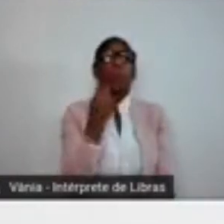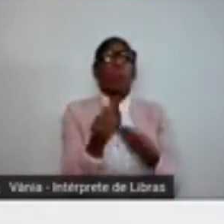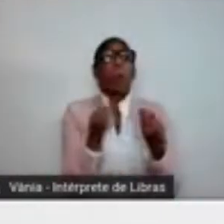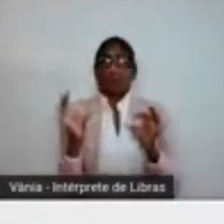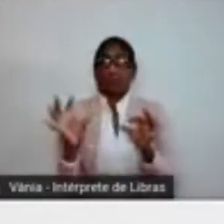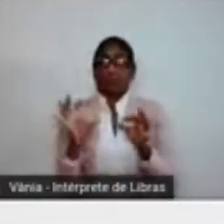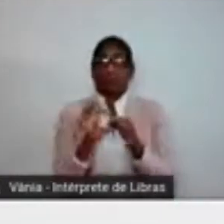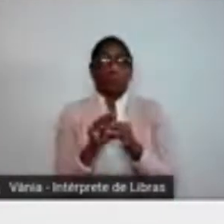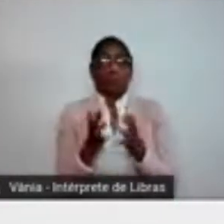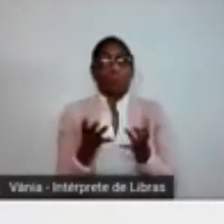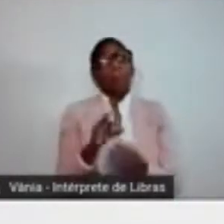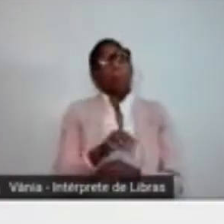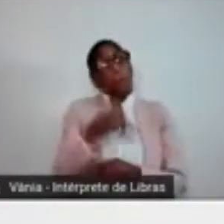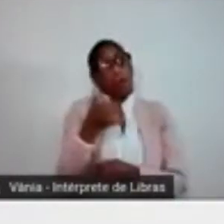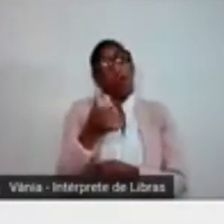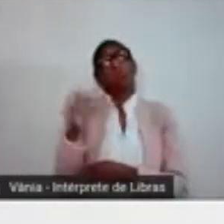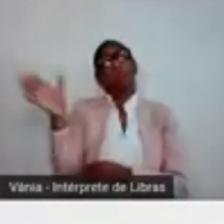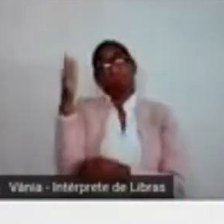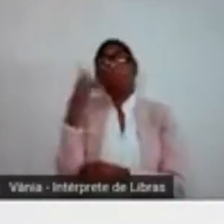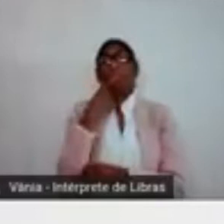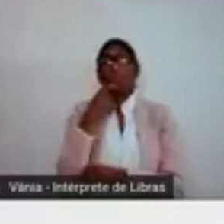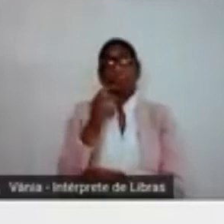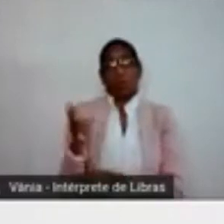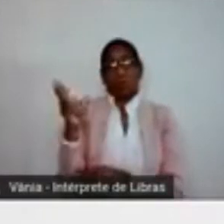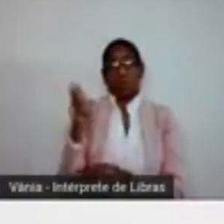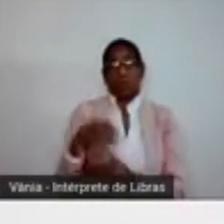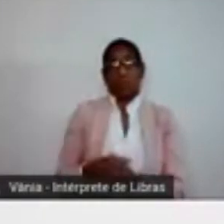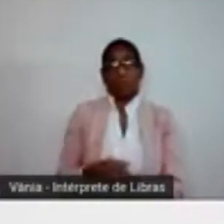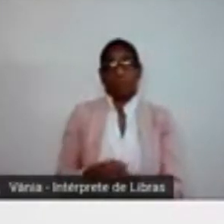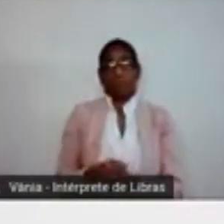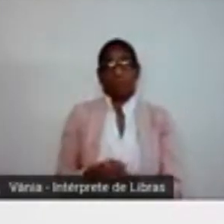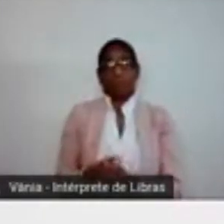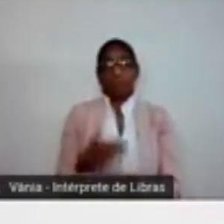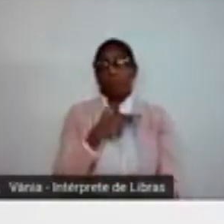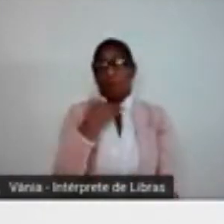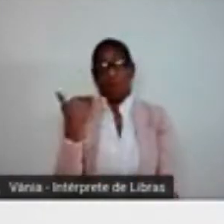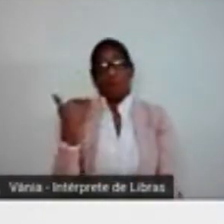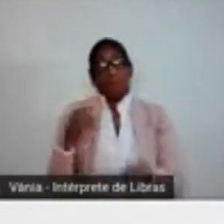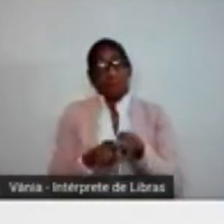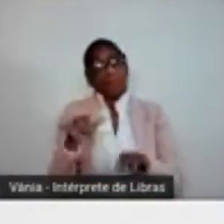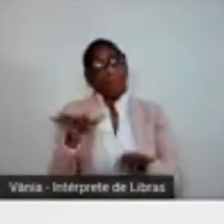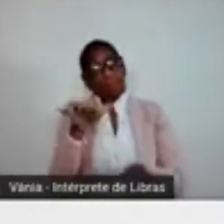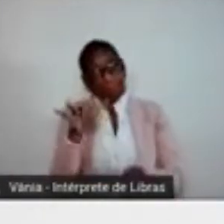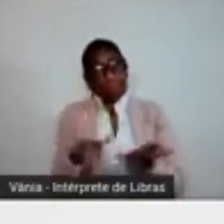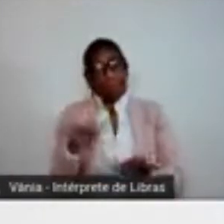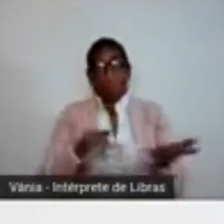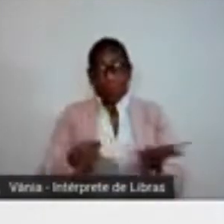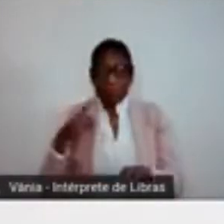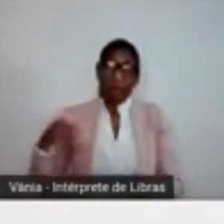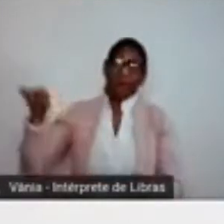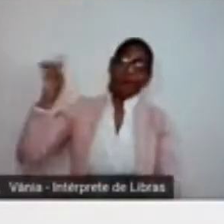ela deve se manter na bandeira vermelha, e também, né, a proporção de óbitos ali que havia acontecido na semana